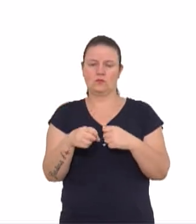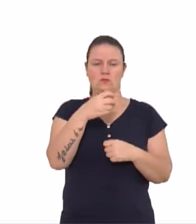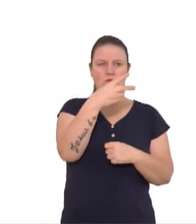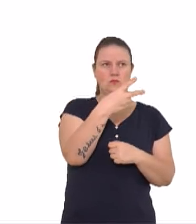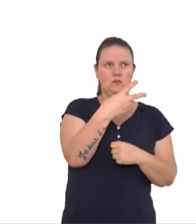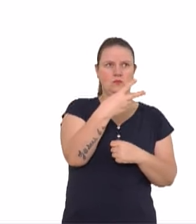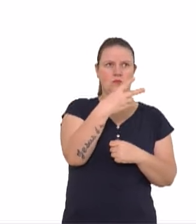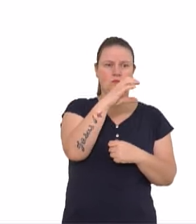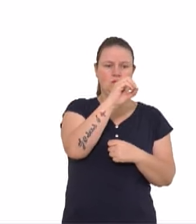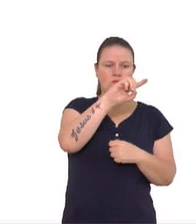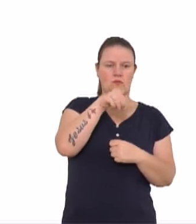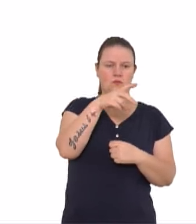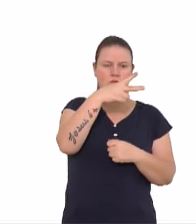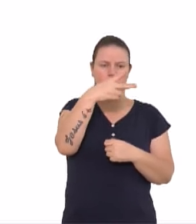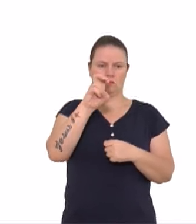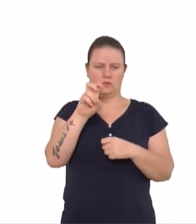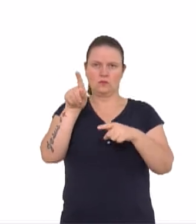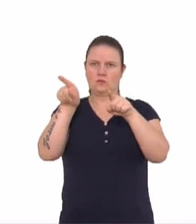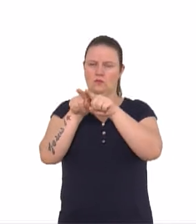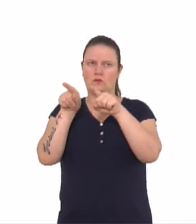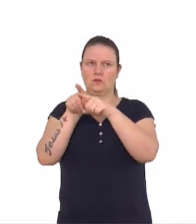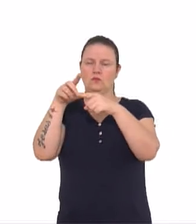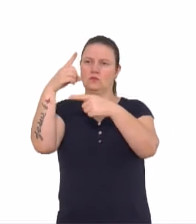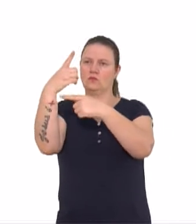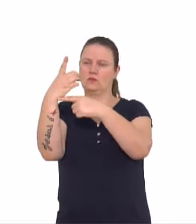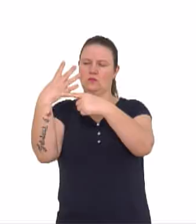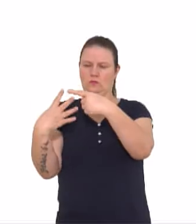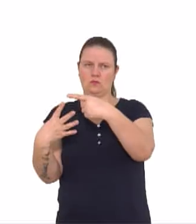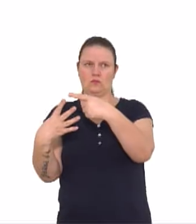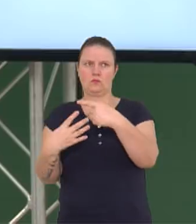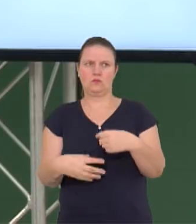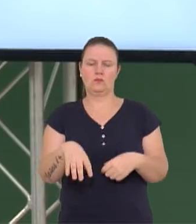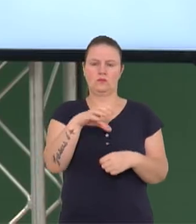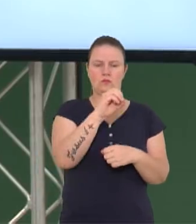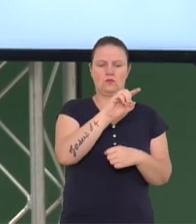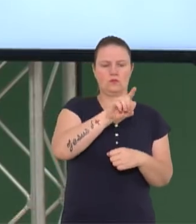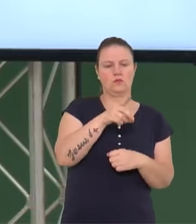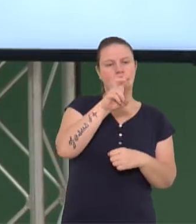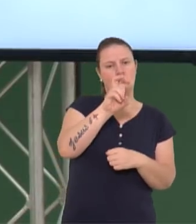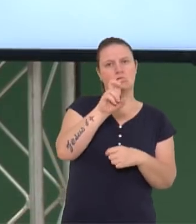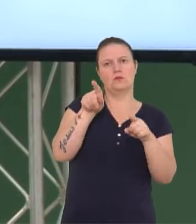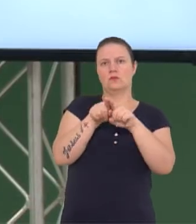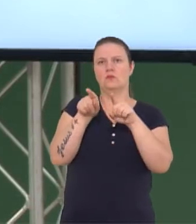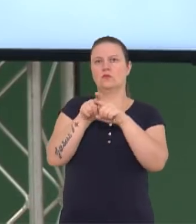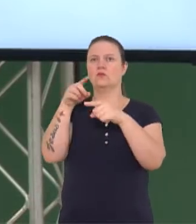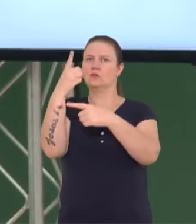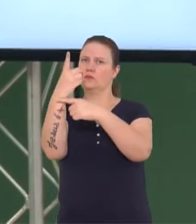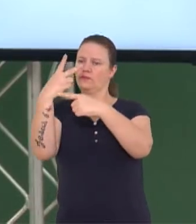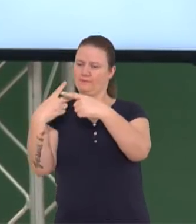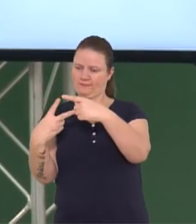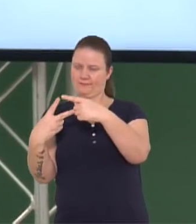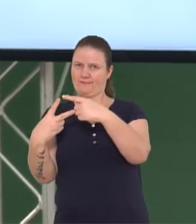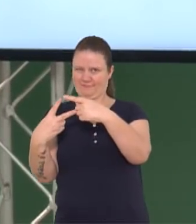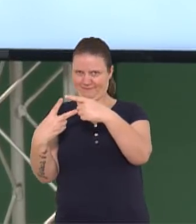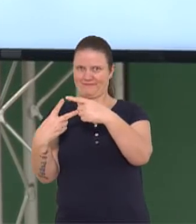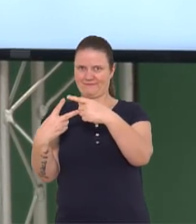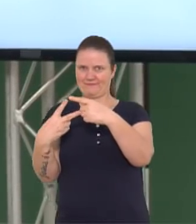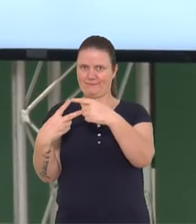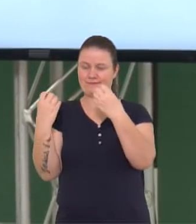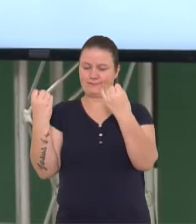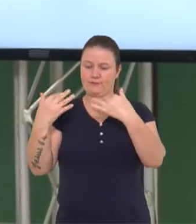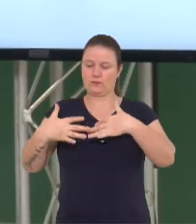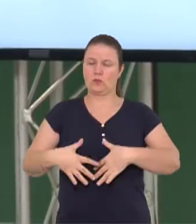é a mesma coisa que 1/4 e 5 décimos é a mesma coisa que 1/2. Com isso, a gente trabalhou o